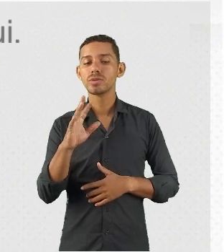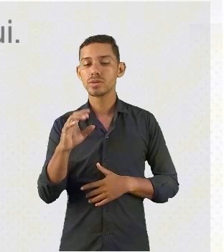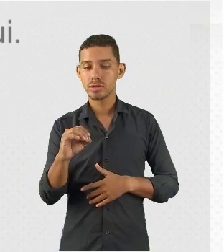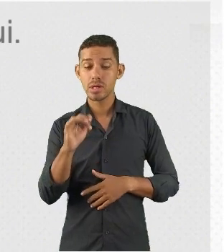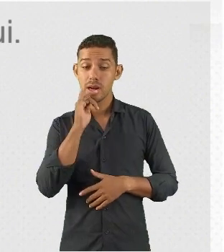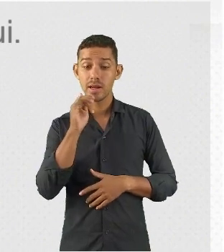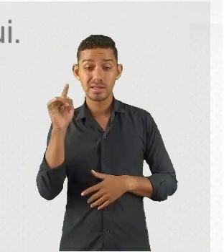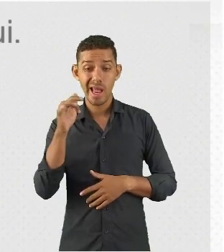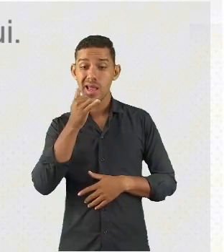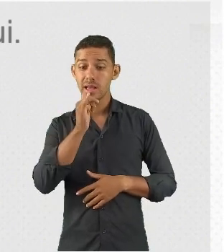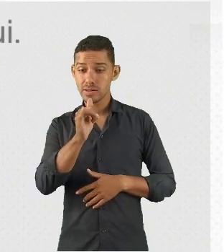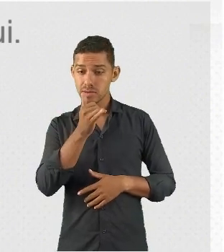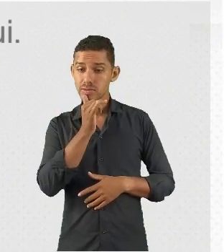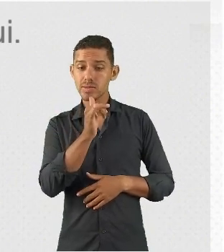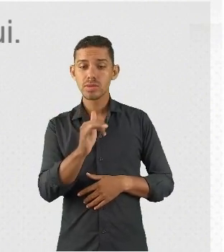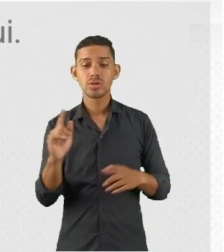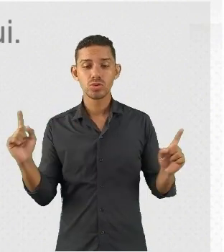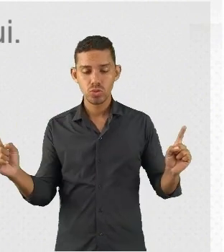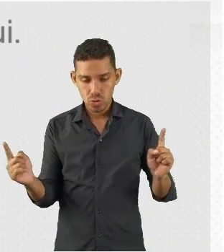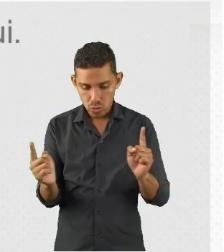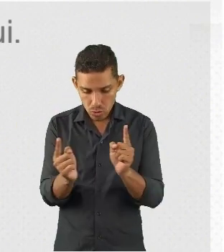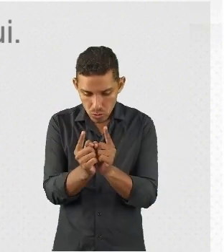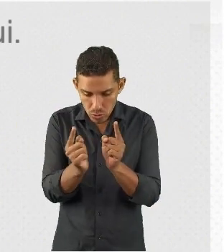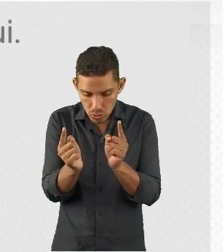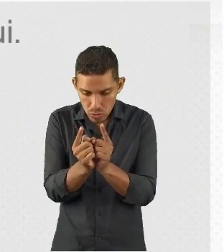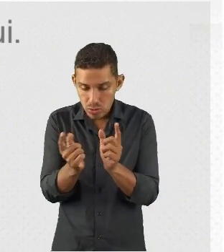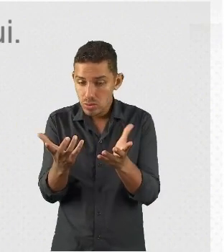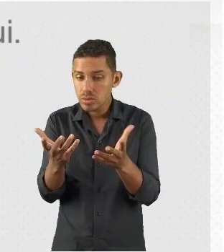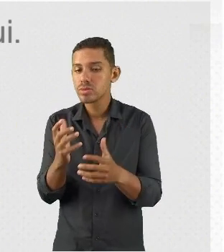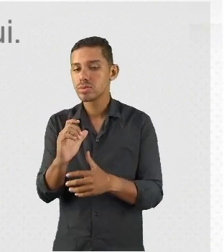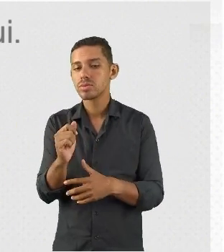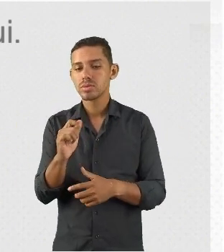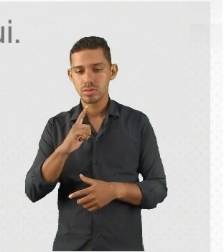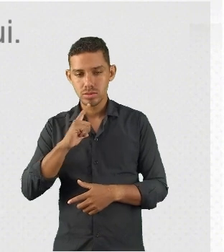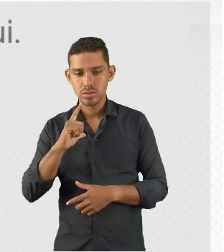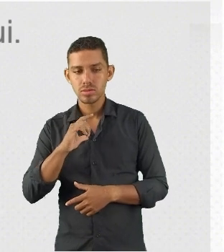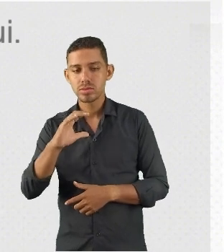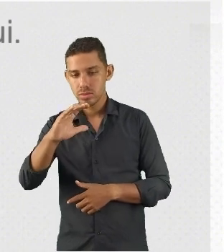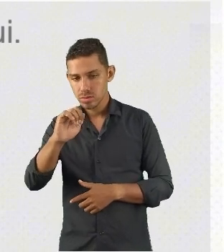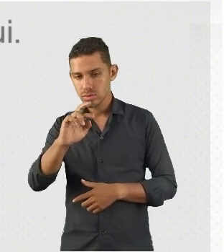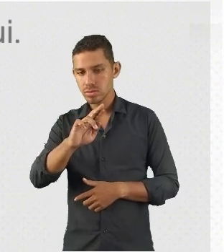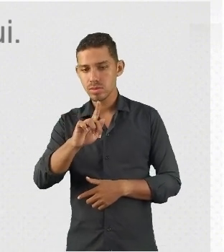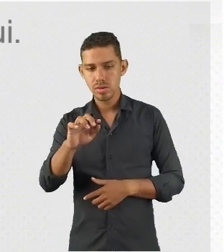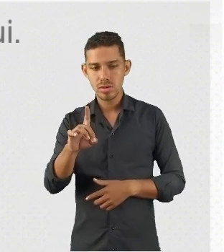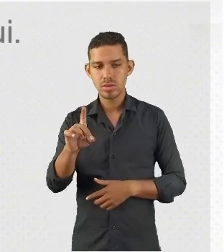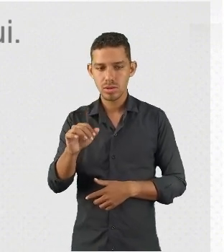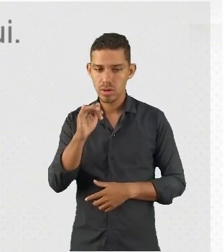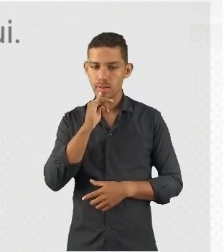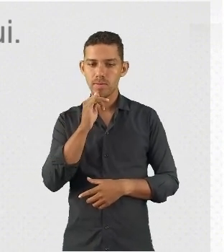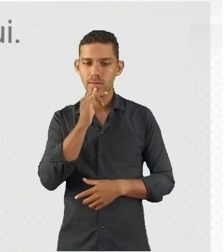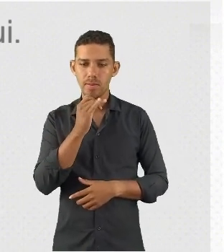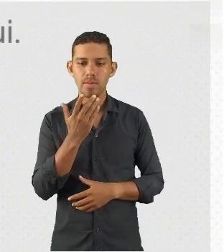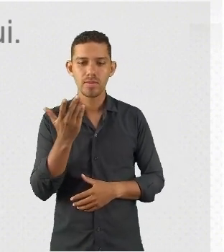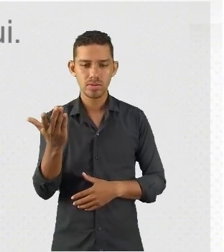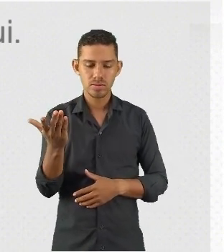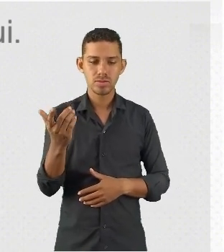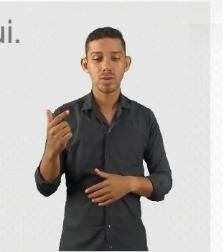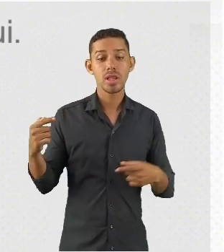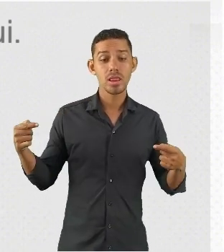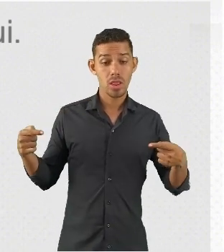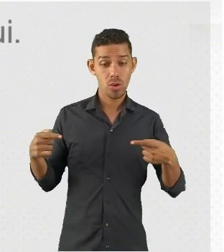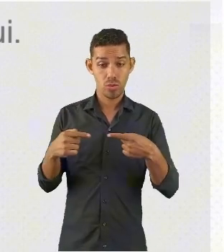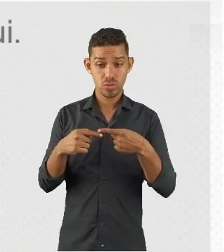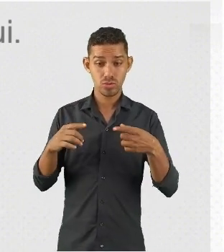corpo condutor está carregado, já tem um carregado, e entra em contato com o outro,